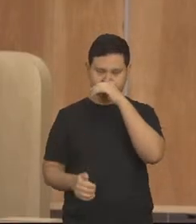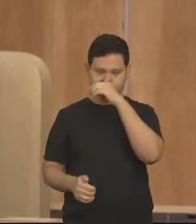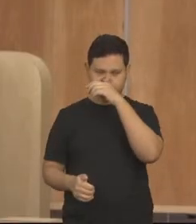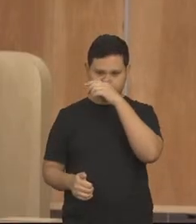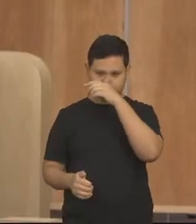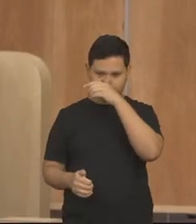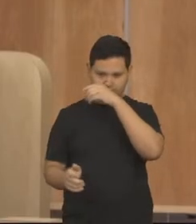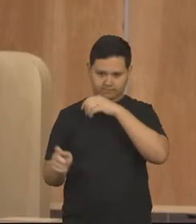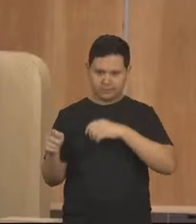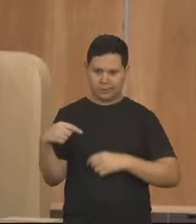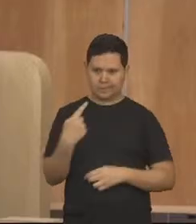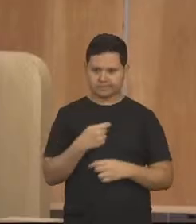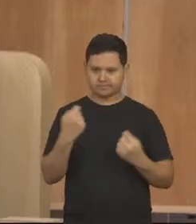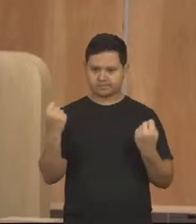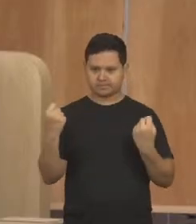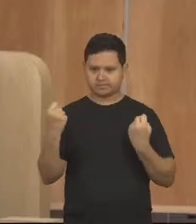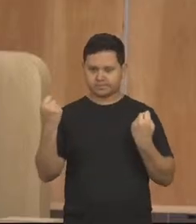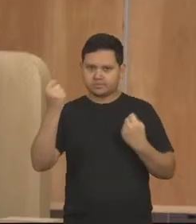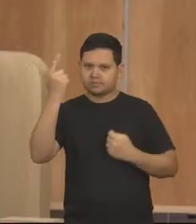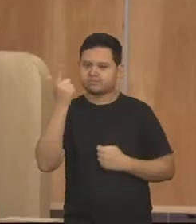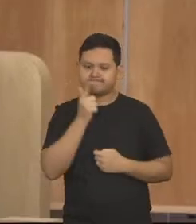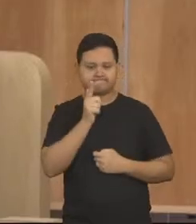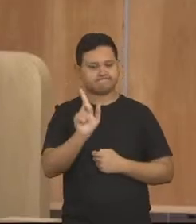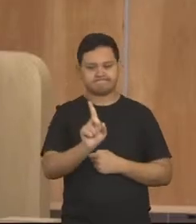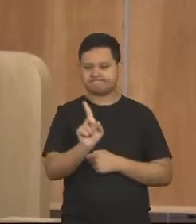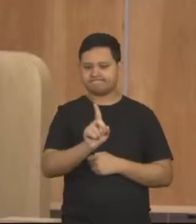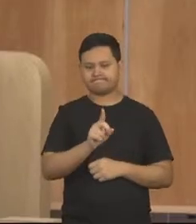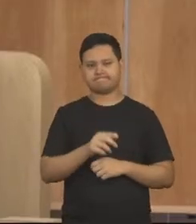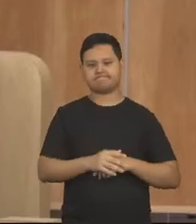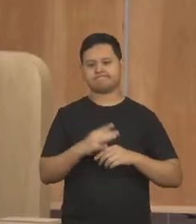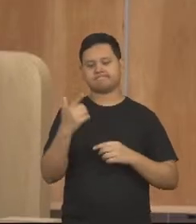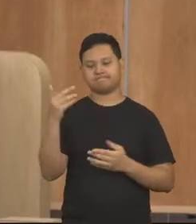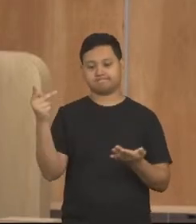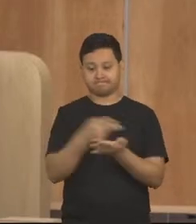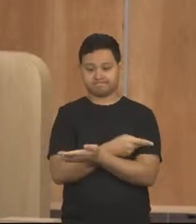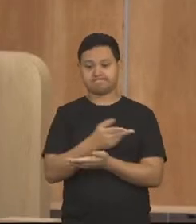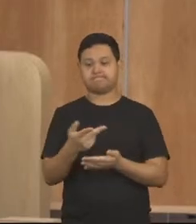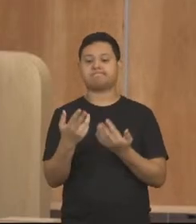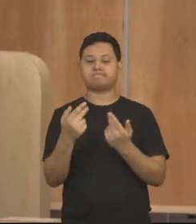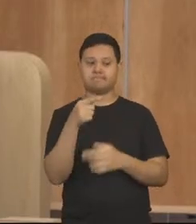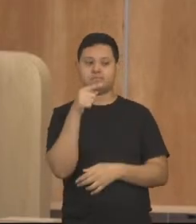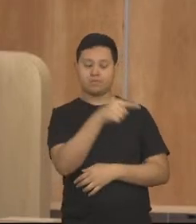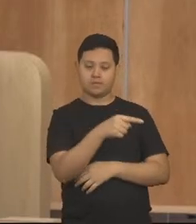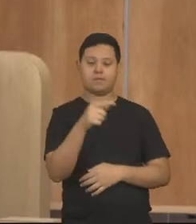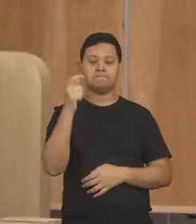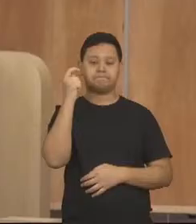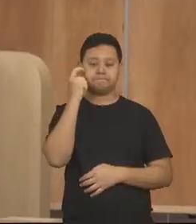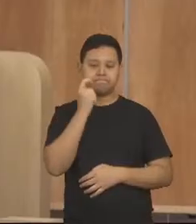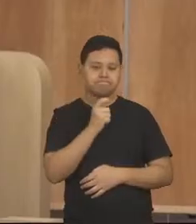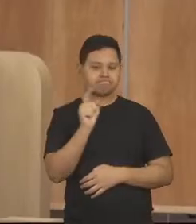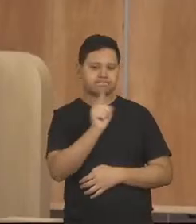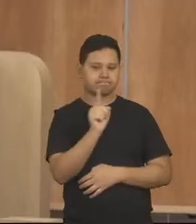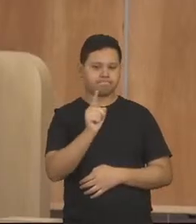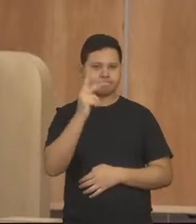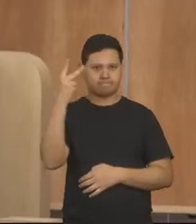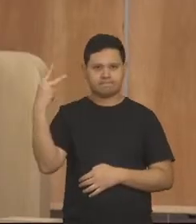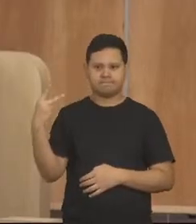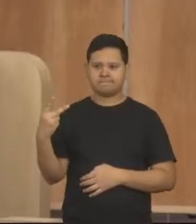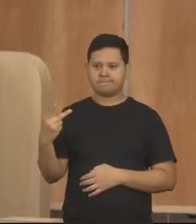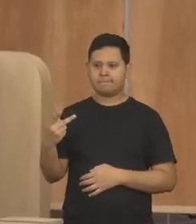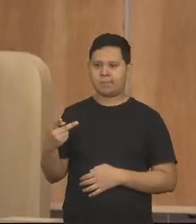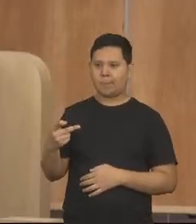não pode pecar, independente, como foi bem falado aqui pelo vereador Gabriel Belém, a gente não pode aqui